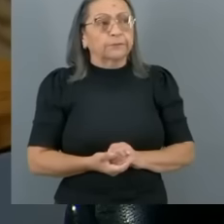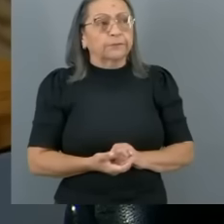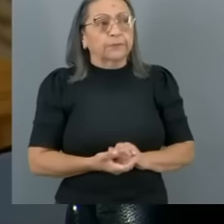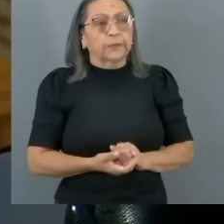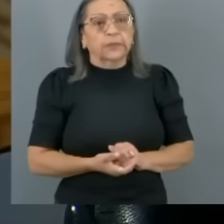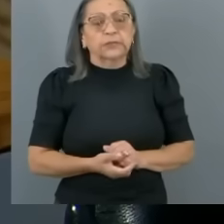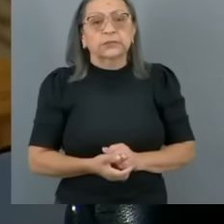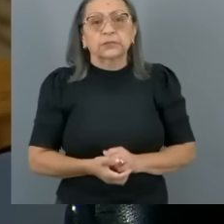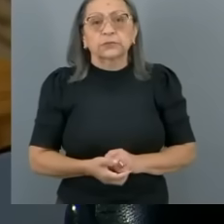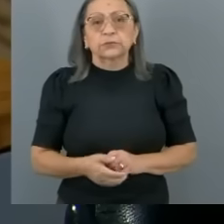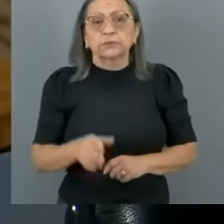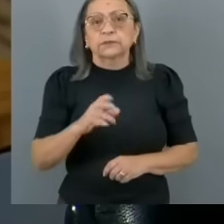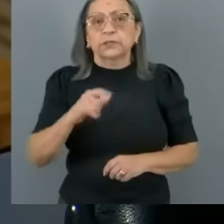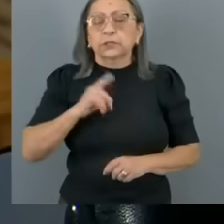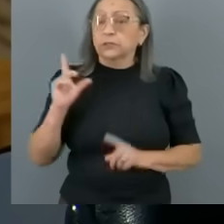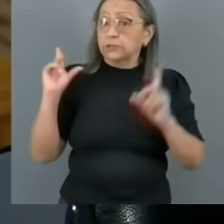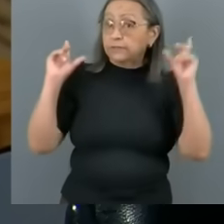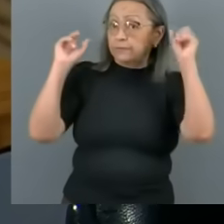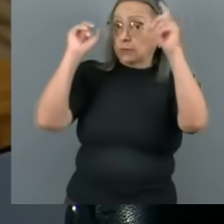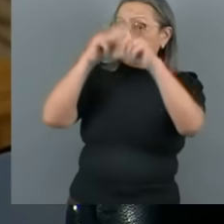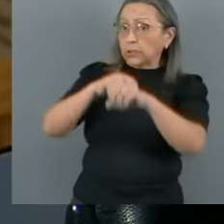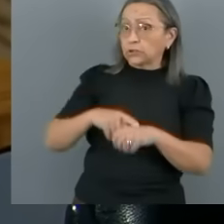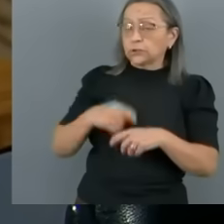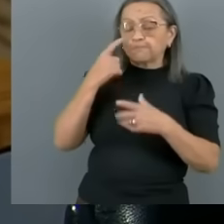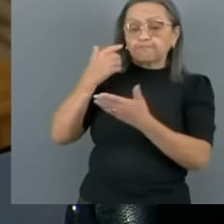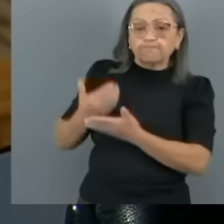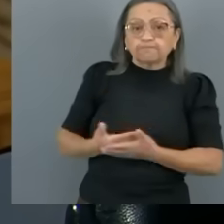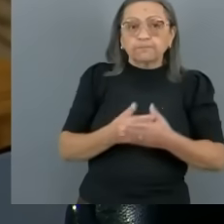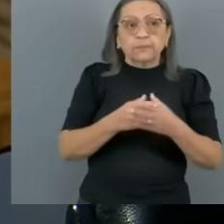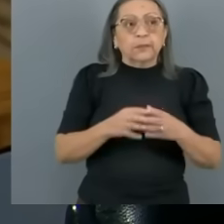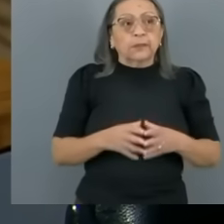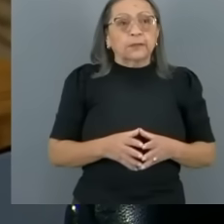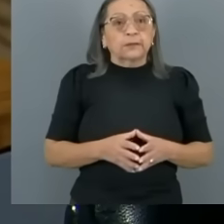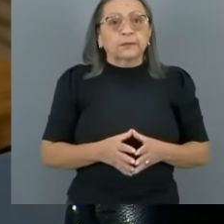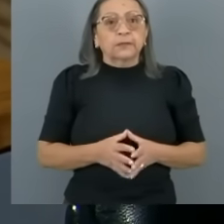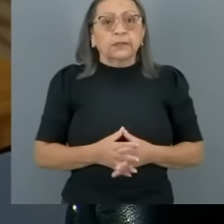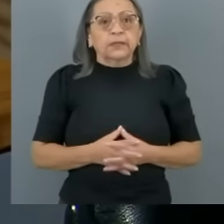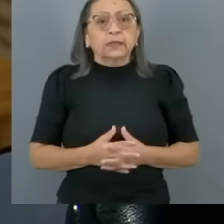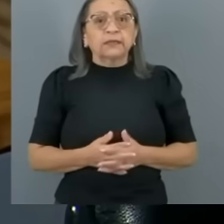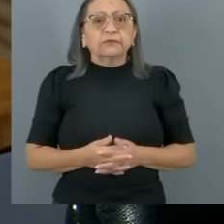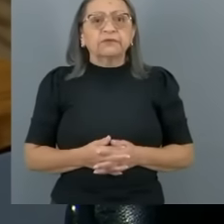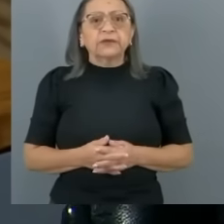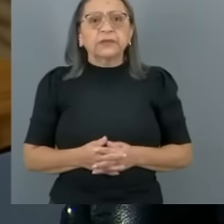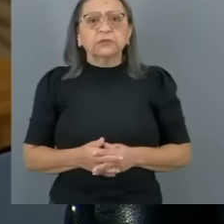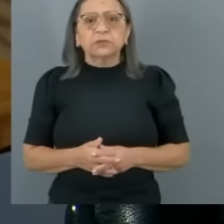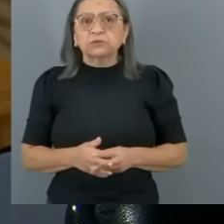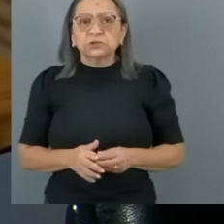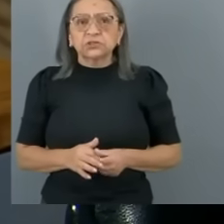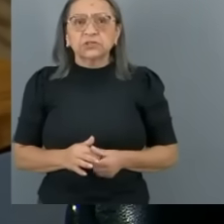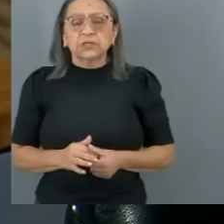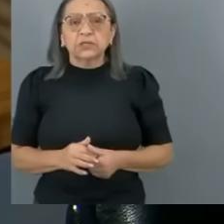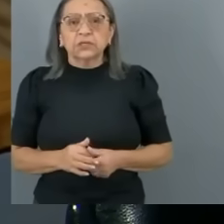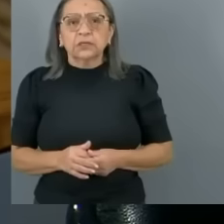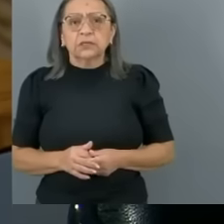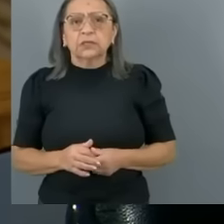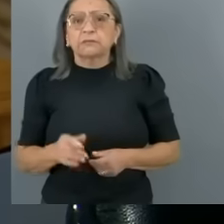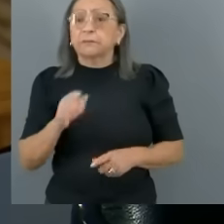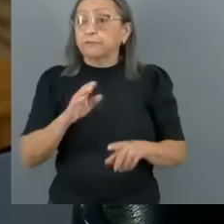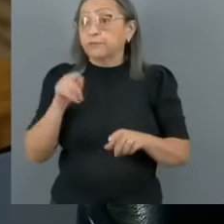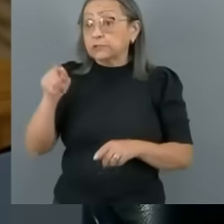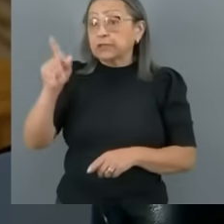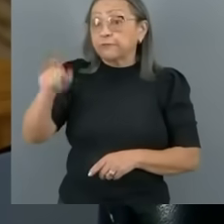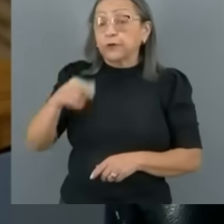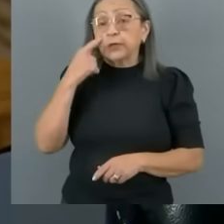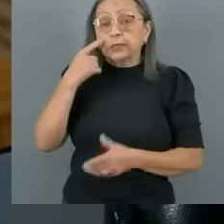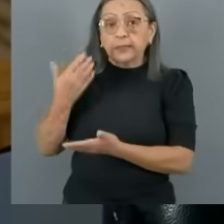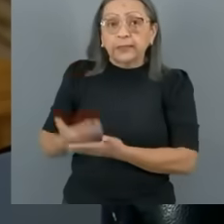muita dificuldade de conviver com uma ação, eu poderia dizer, moralizadora. Aliás, Vossa Excelência foi